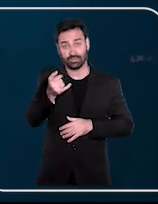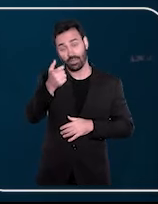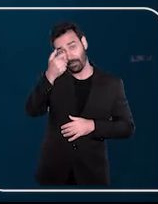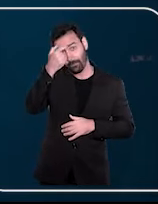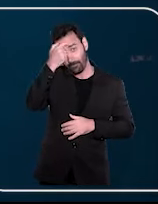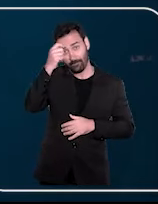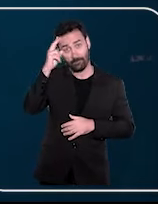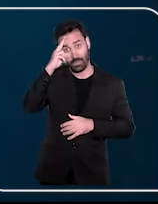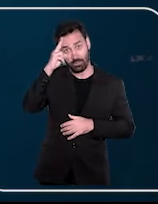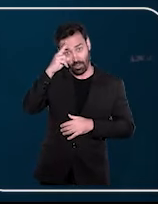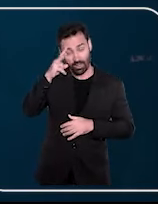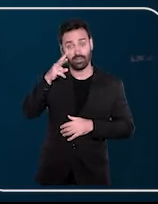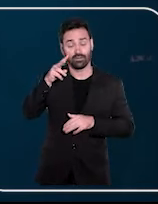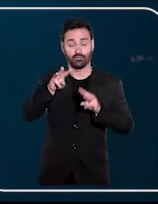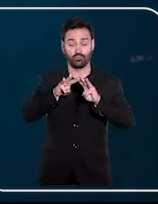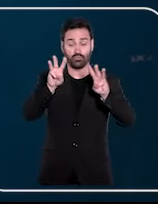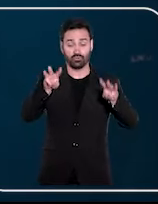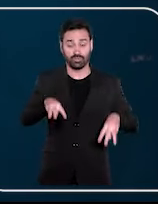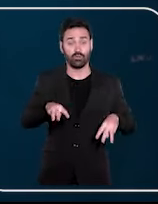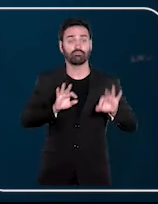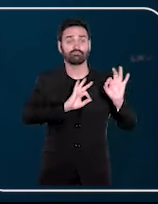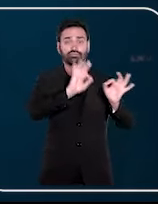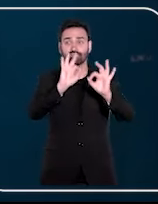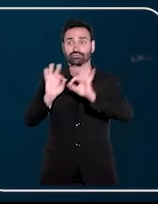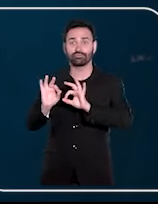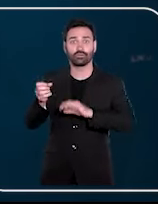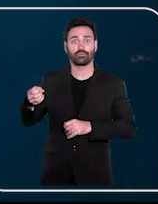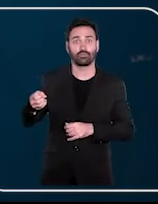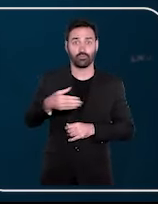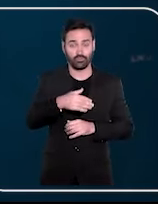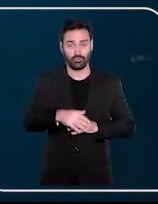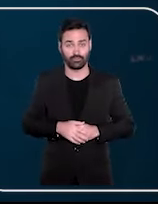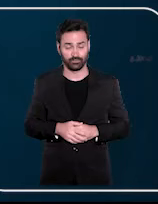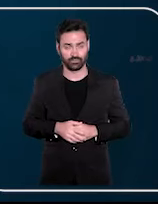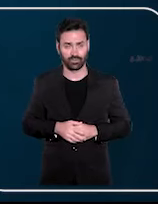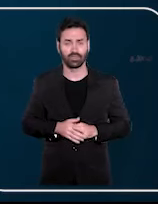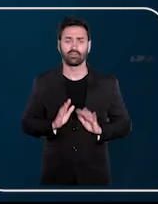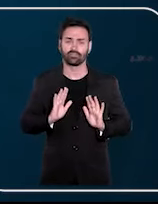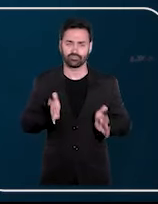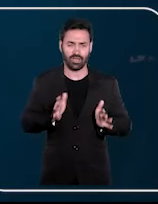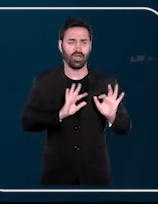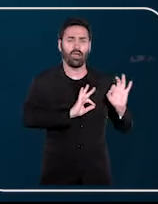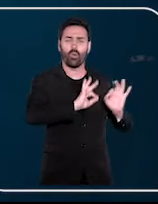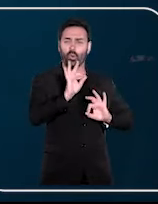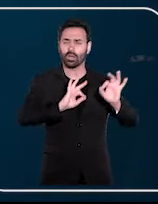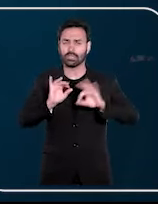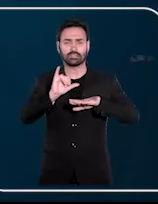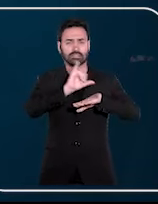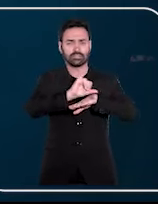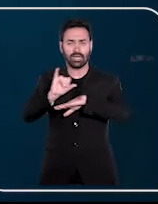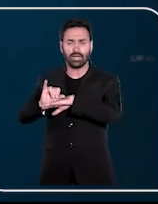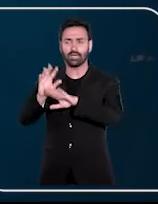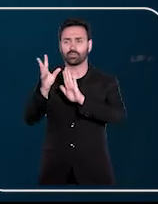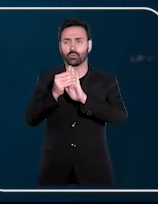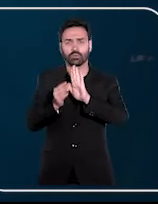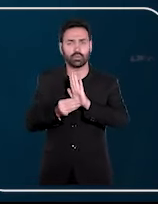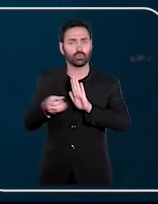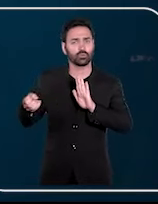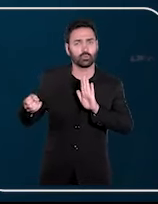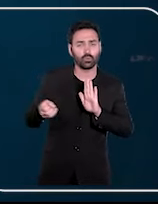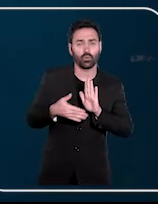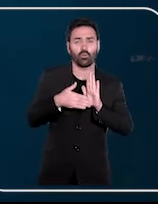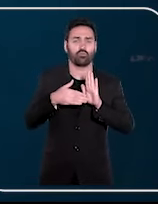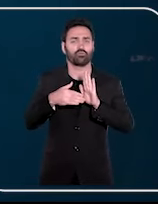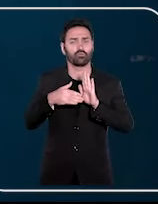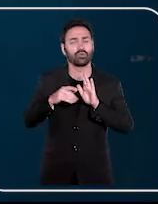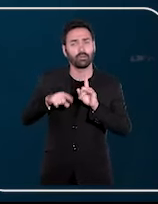no lugar do antigo museu, está de cara nova. O acervo foi reorganizado, os conteúdos renovados e